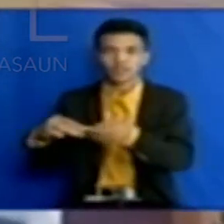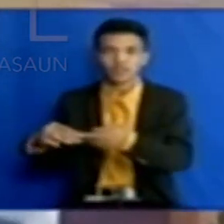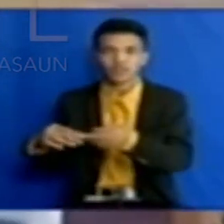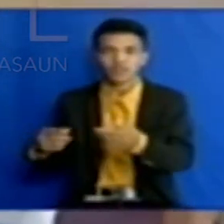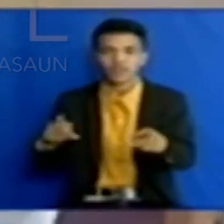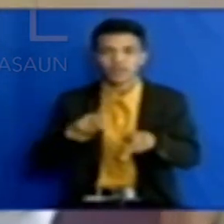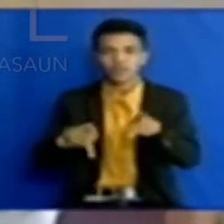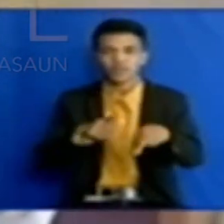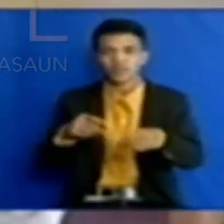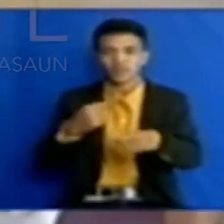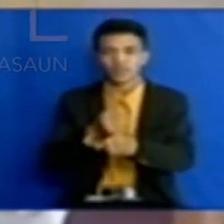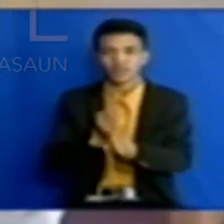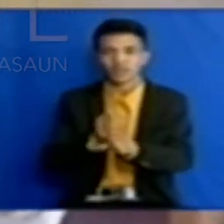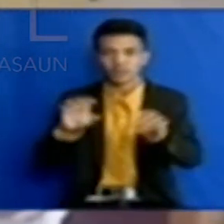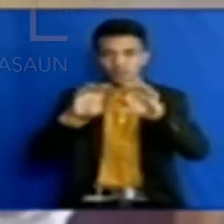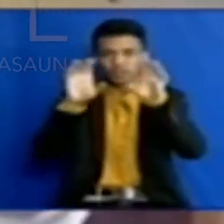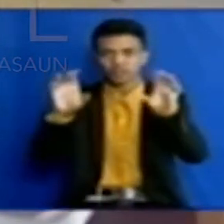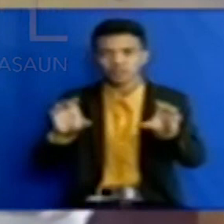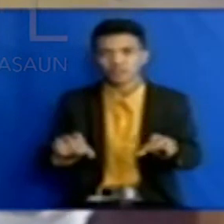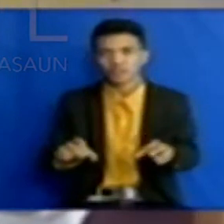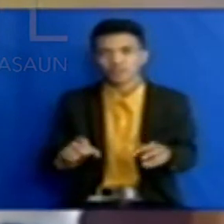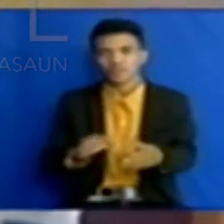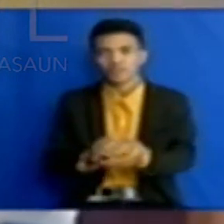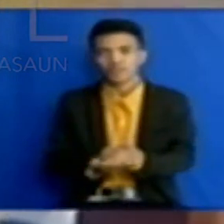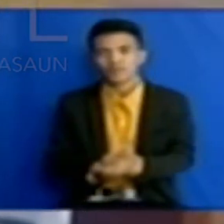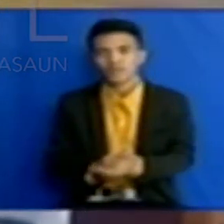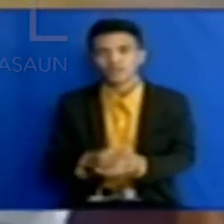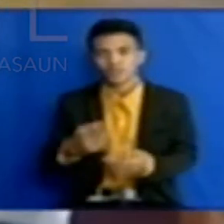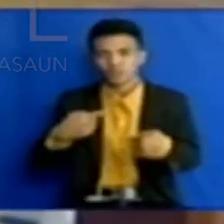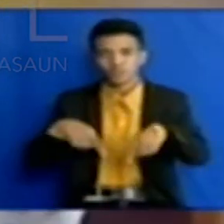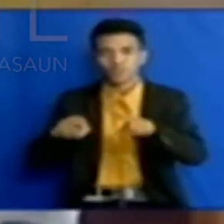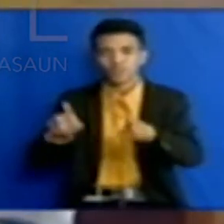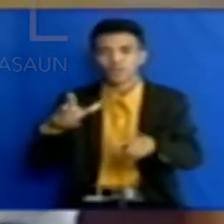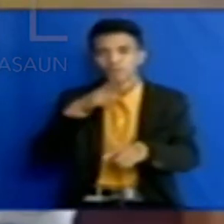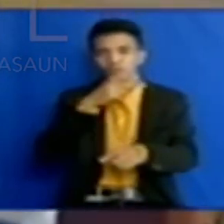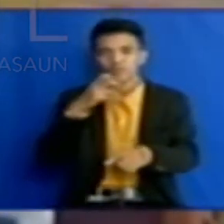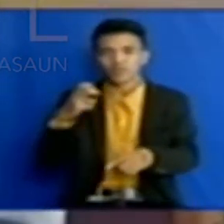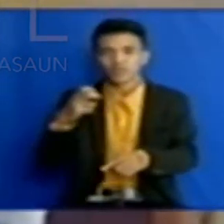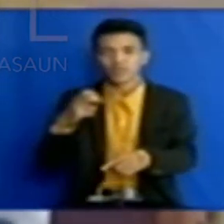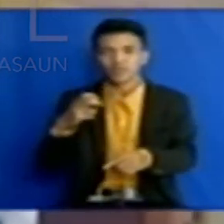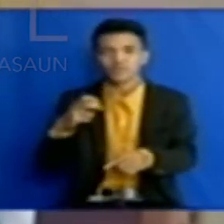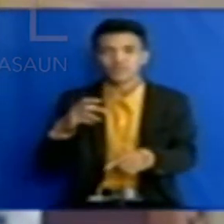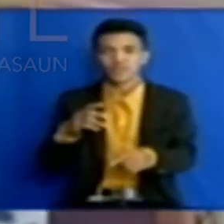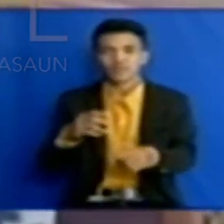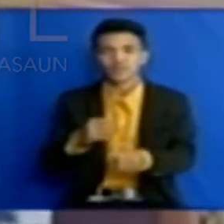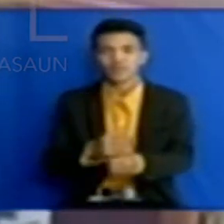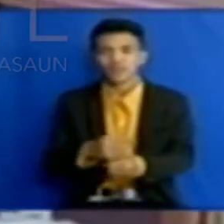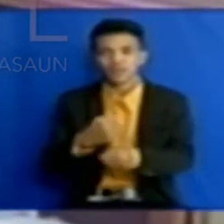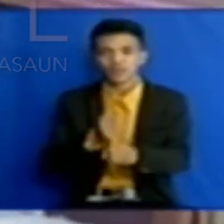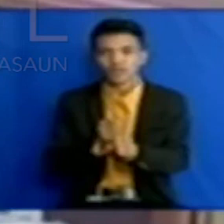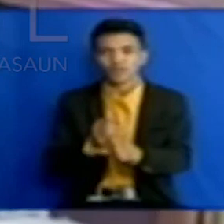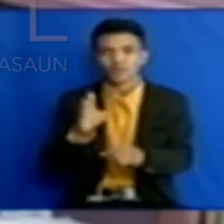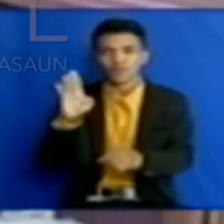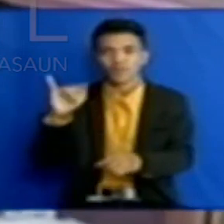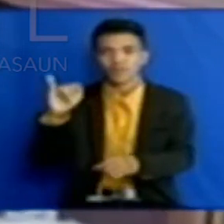maioria né, e ligado ho ba, vina tu ba estrangeiro ba Portugal, a tu halo bei ba Portugal né, ba halo bei Portugal